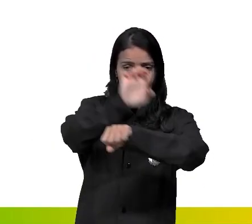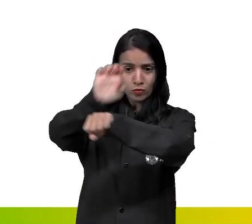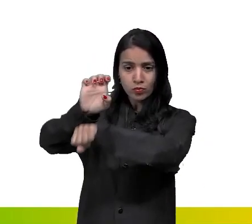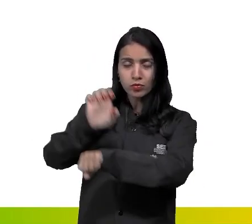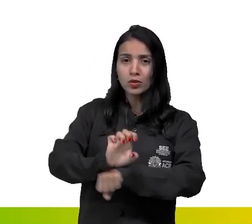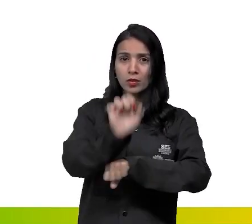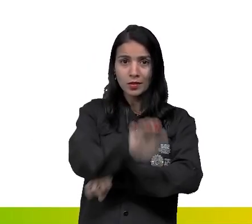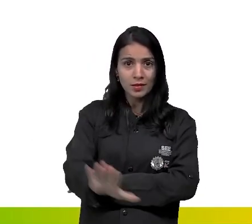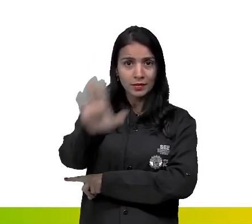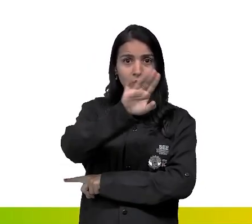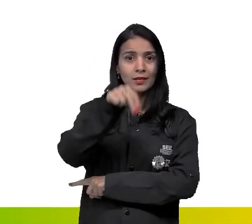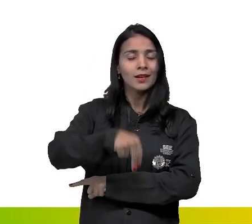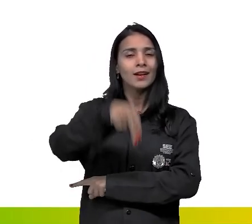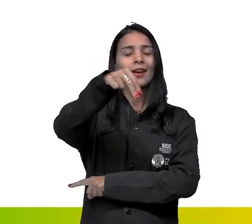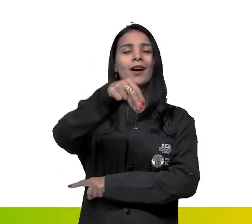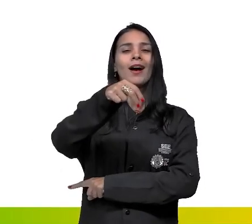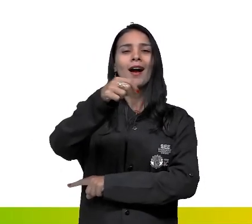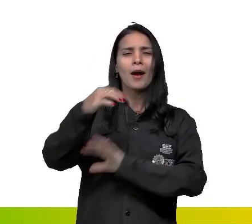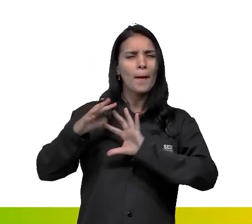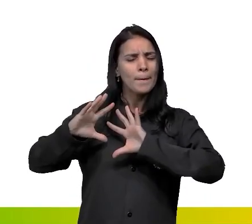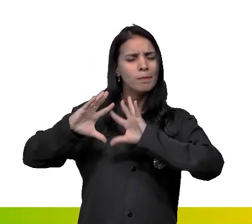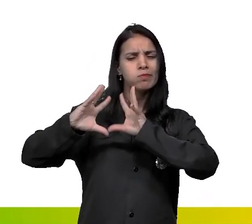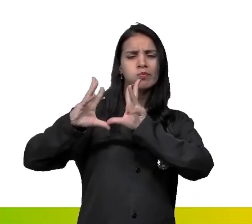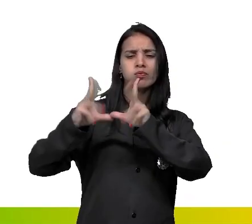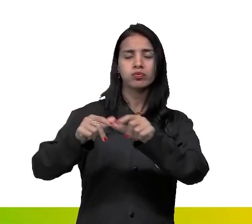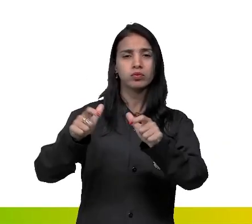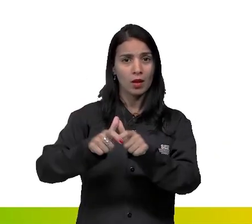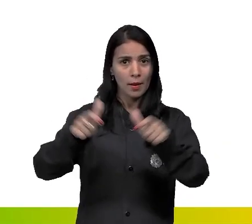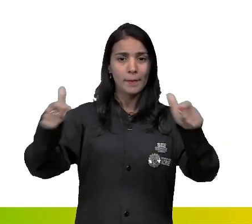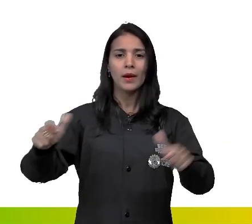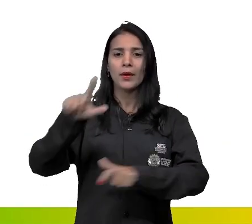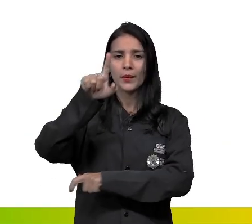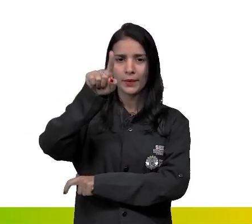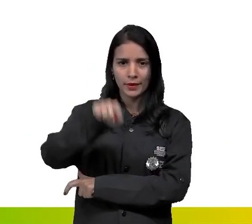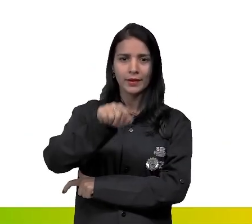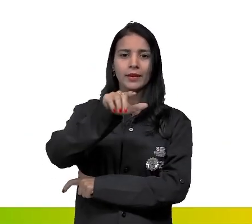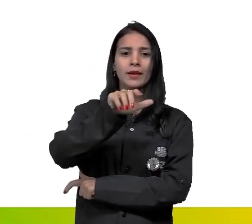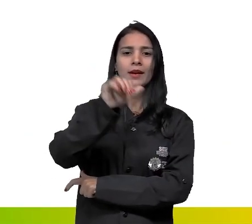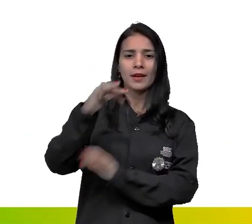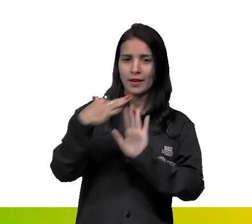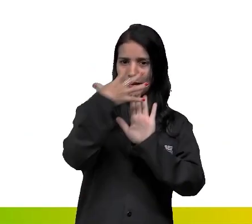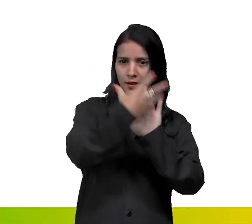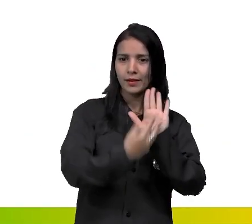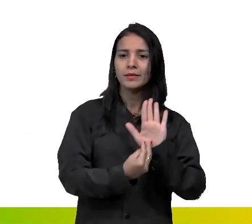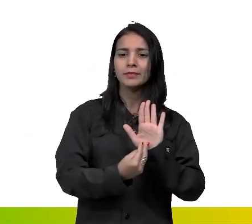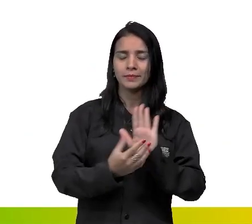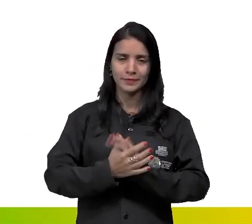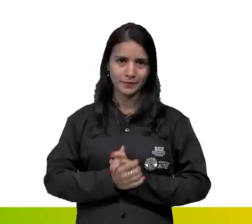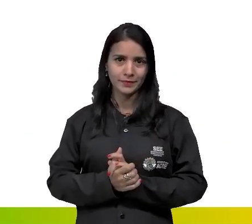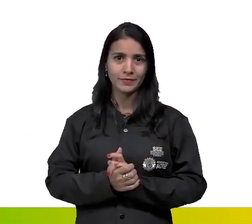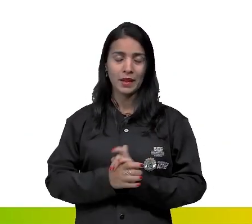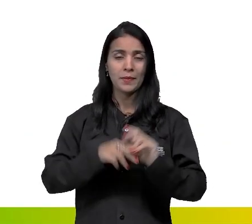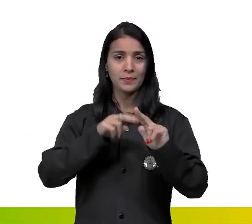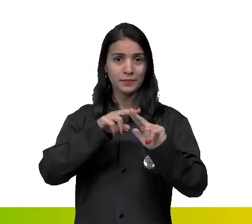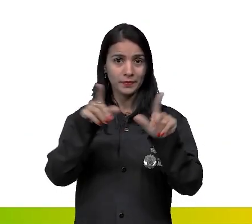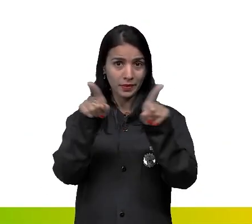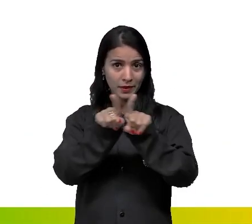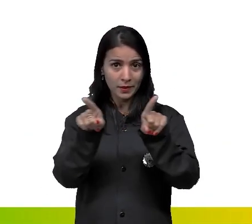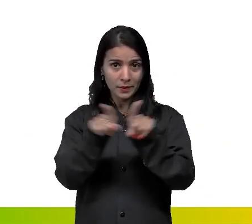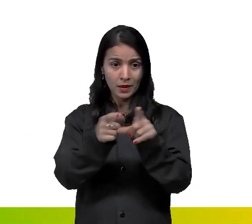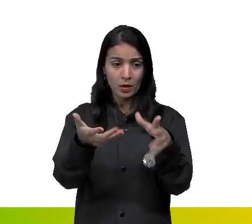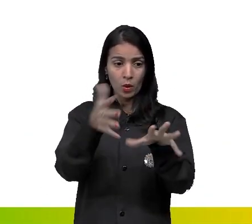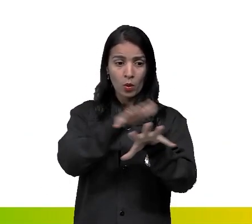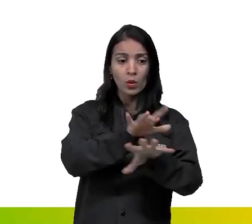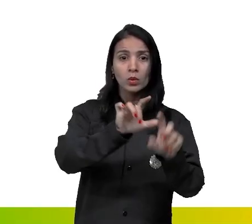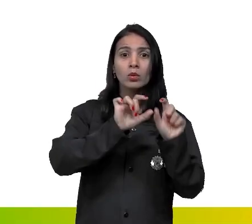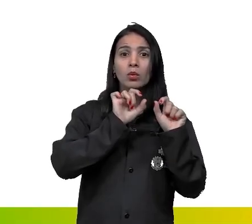eles compreendem principalmente esses biomas aqui formados pelo bioma Amazônia, certo? Inclusive, aqui a